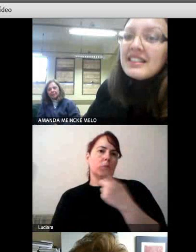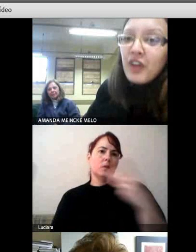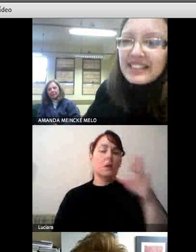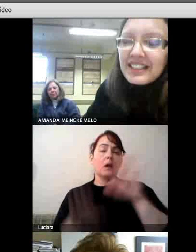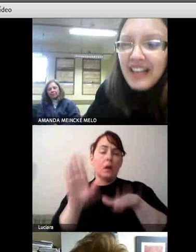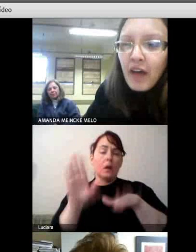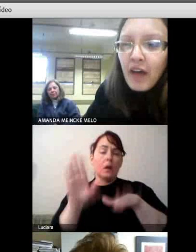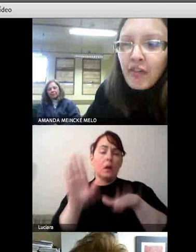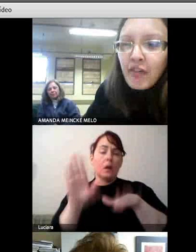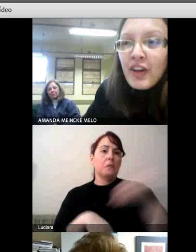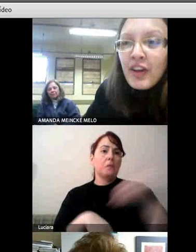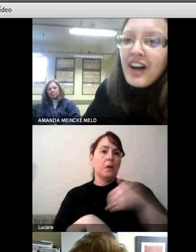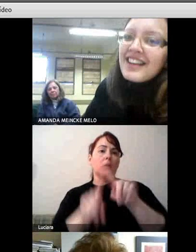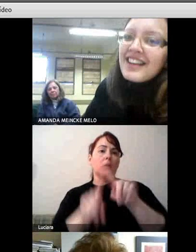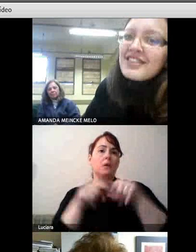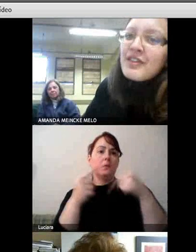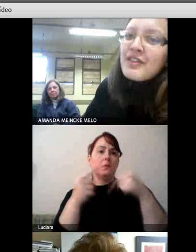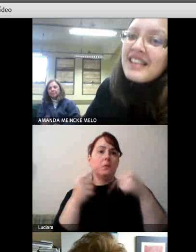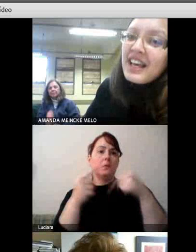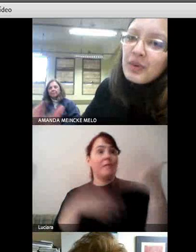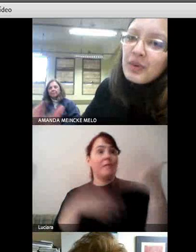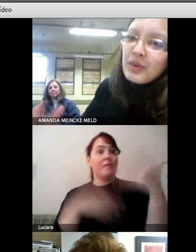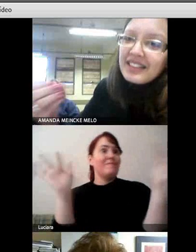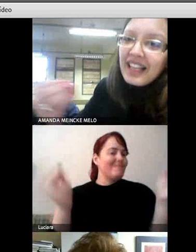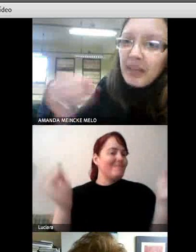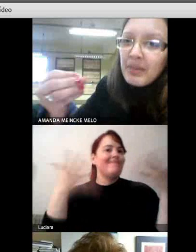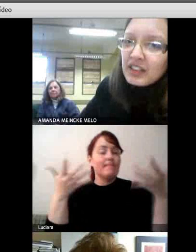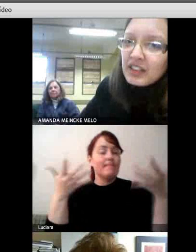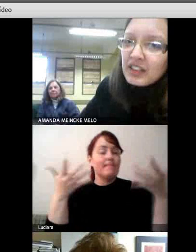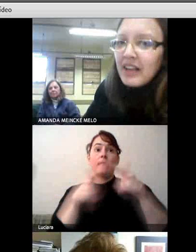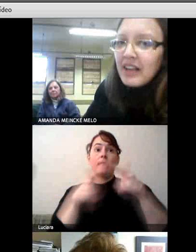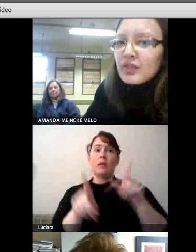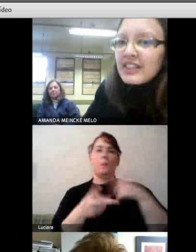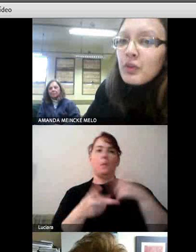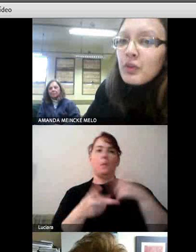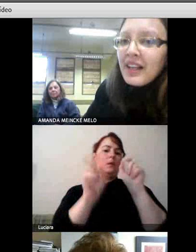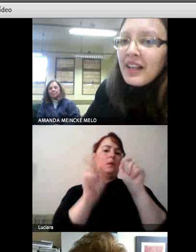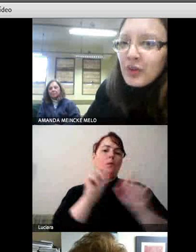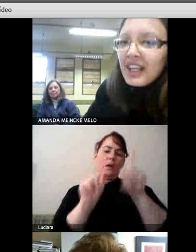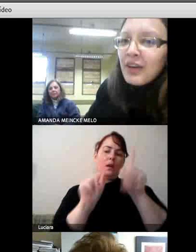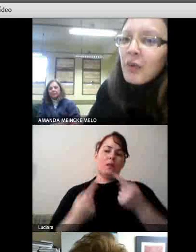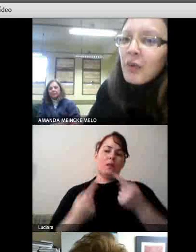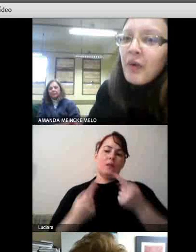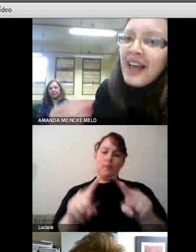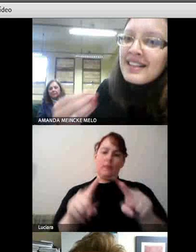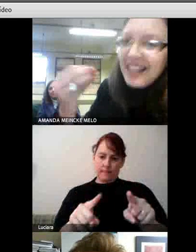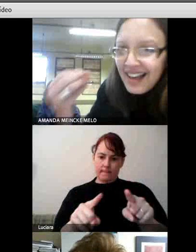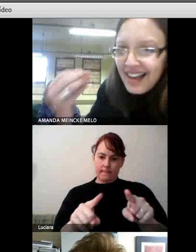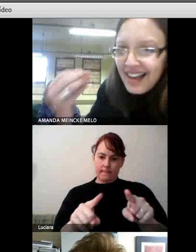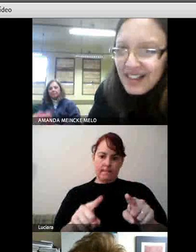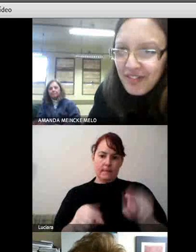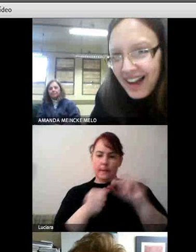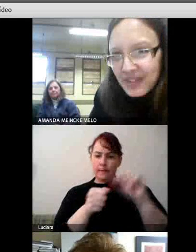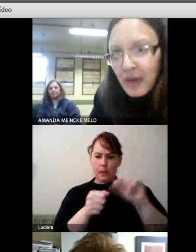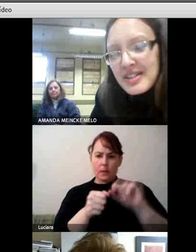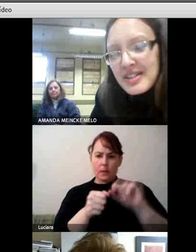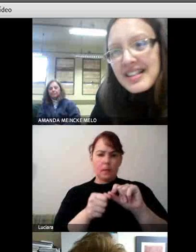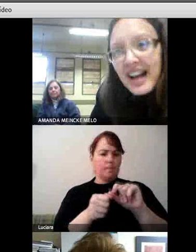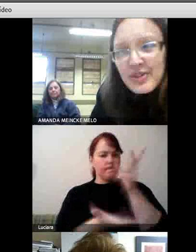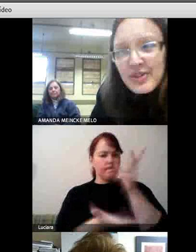noto esse desafio de fazermos determinadas formações num período que seria reservado